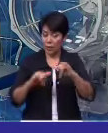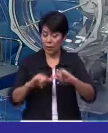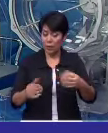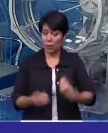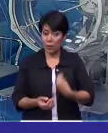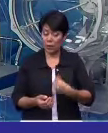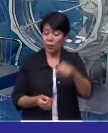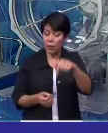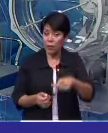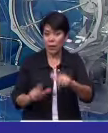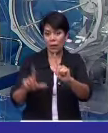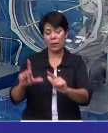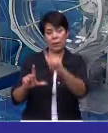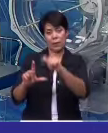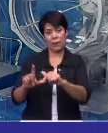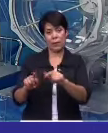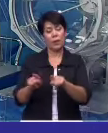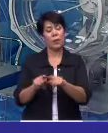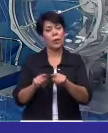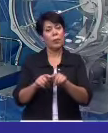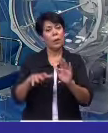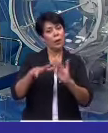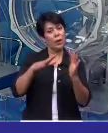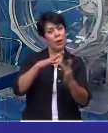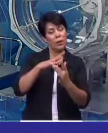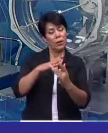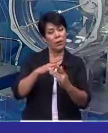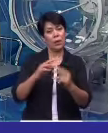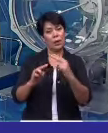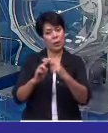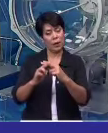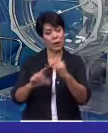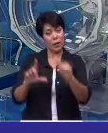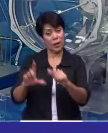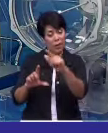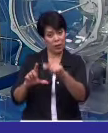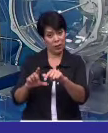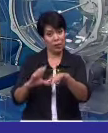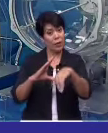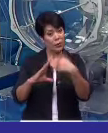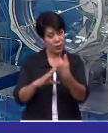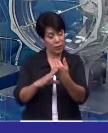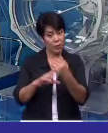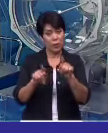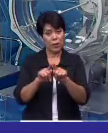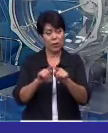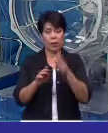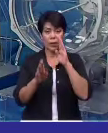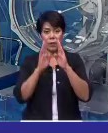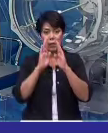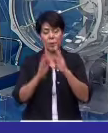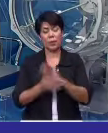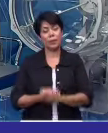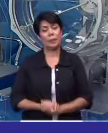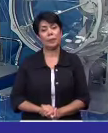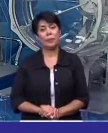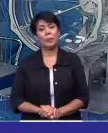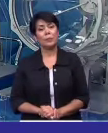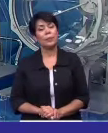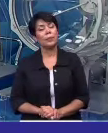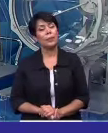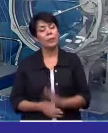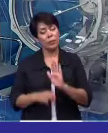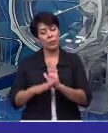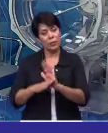ao vivo aqui pela Rede TV e também pelas redes sociais da Caixa e da Rede TV, pelo YouTube e pelo Facebook.